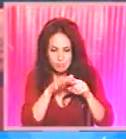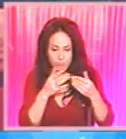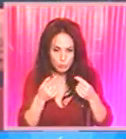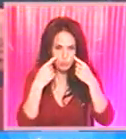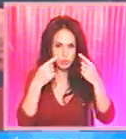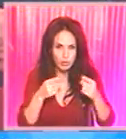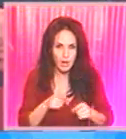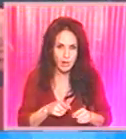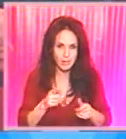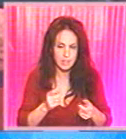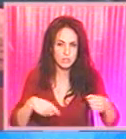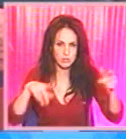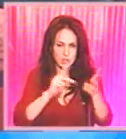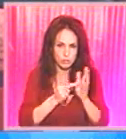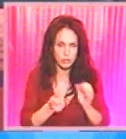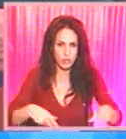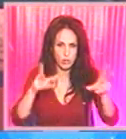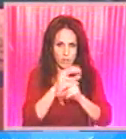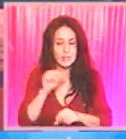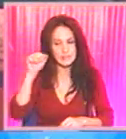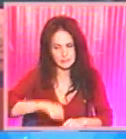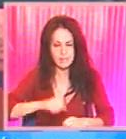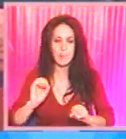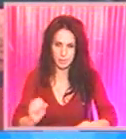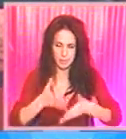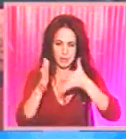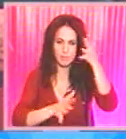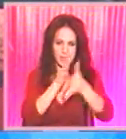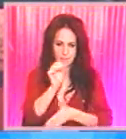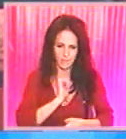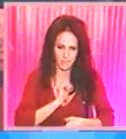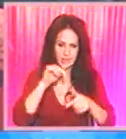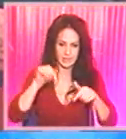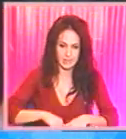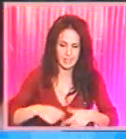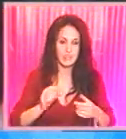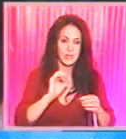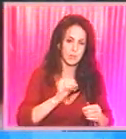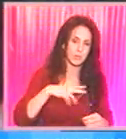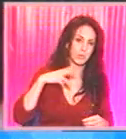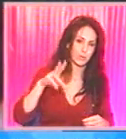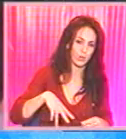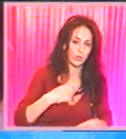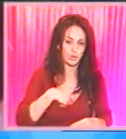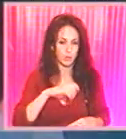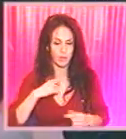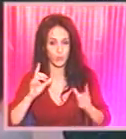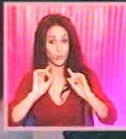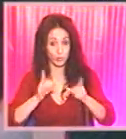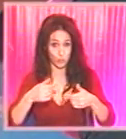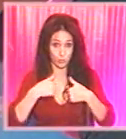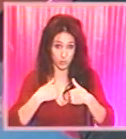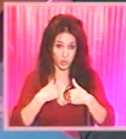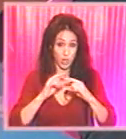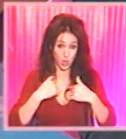também? Sim. Portanto, nós fomos a primeira empresa na Península Ibérica. Começou consigo e só consigo. Começou comigo e